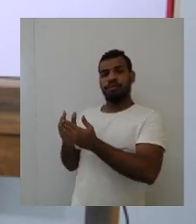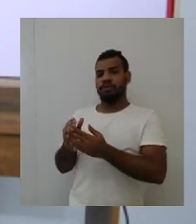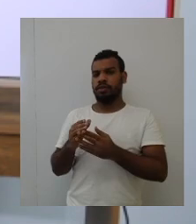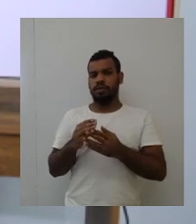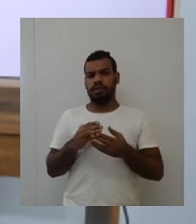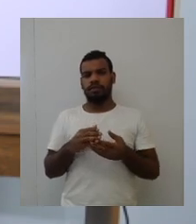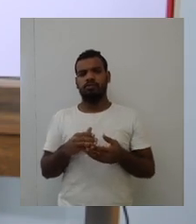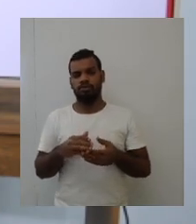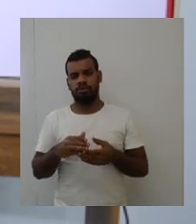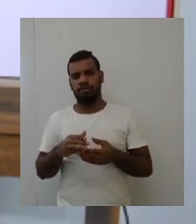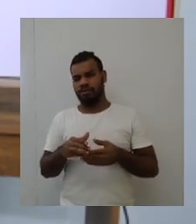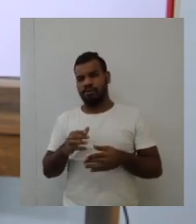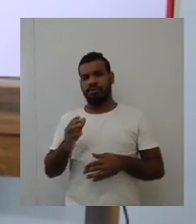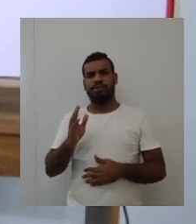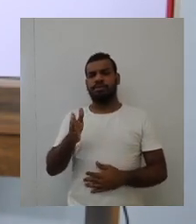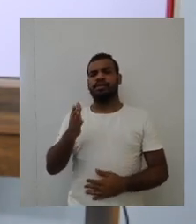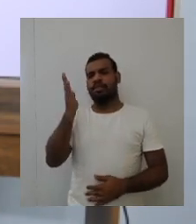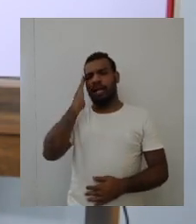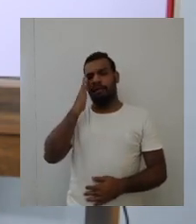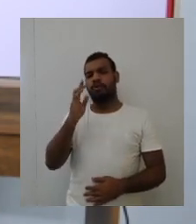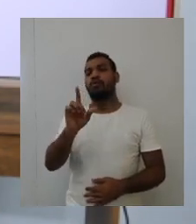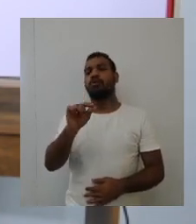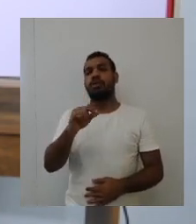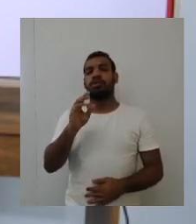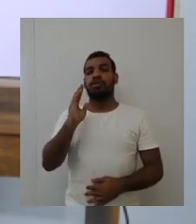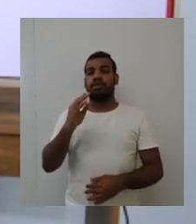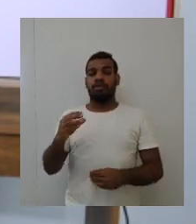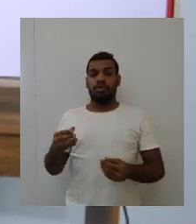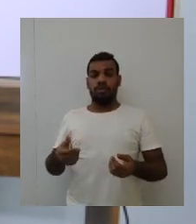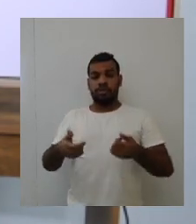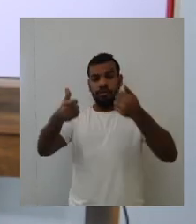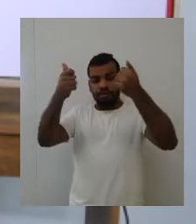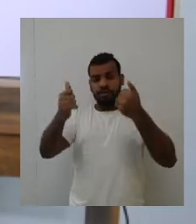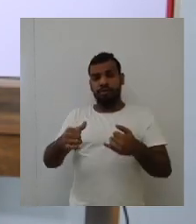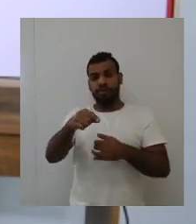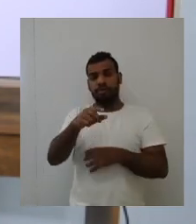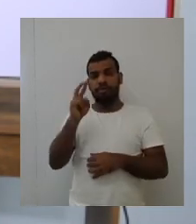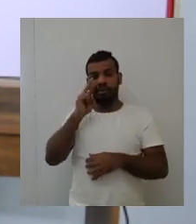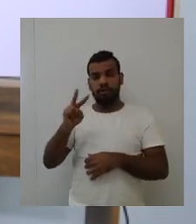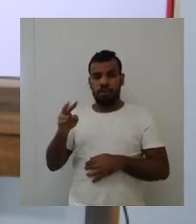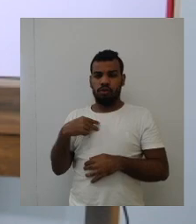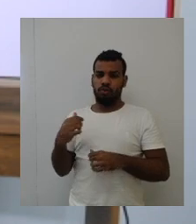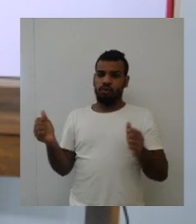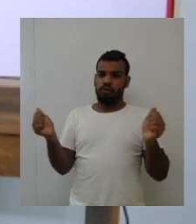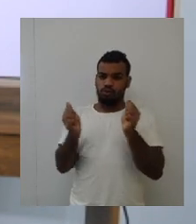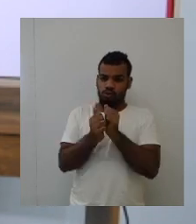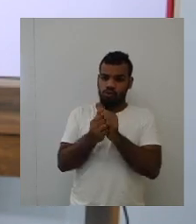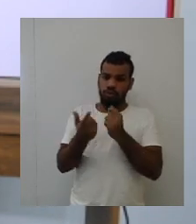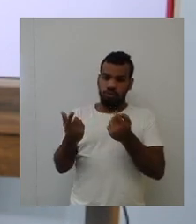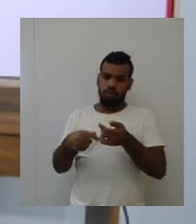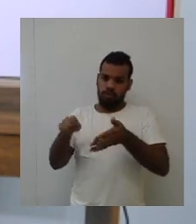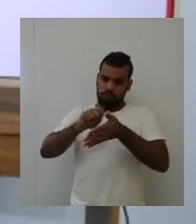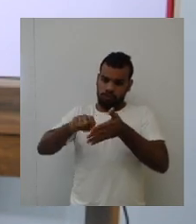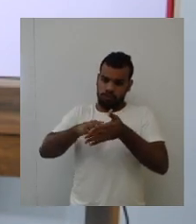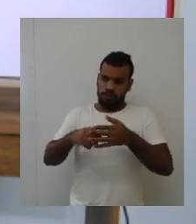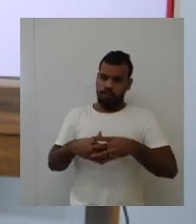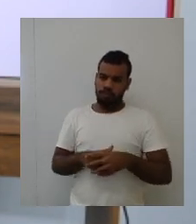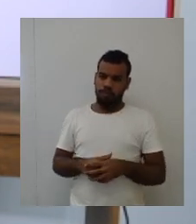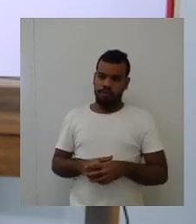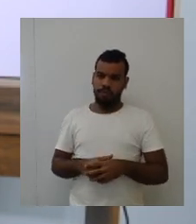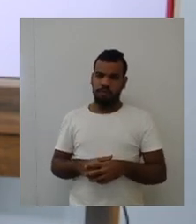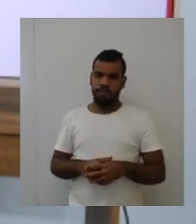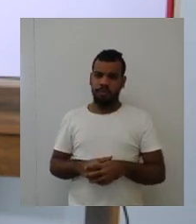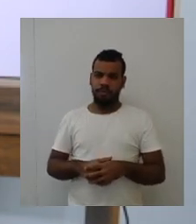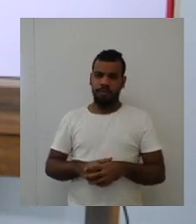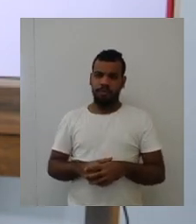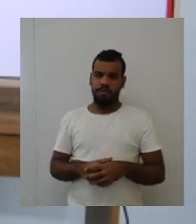também, vocês também sabem, mas dessa vez eu trouxe para que a gente possa analisar juntos, certo? Eu fiz a reescrita e a gente analisa. E